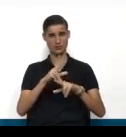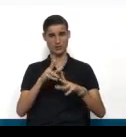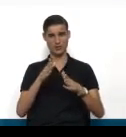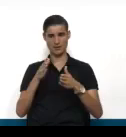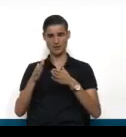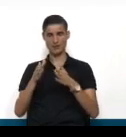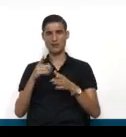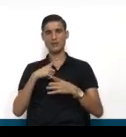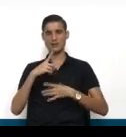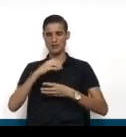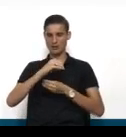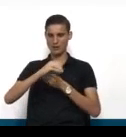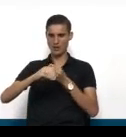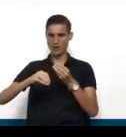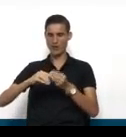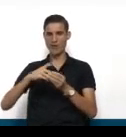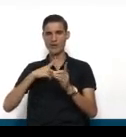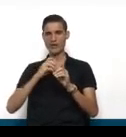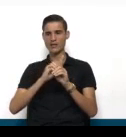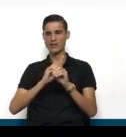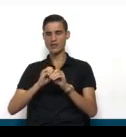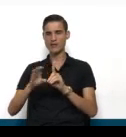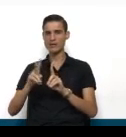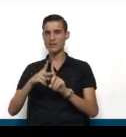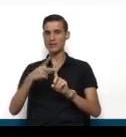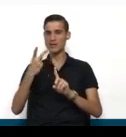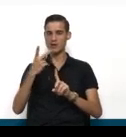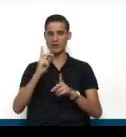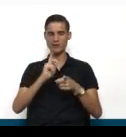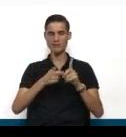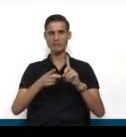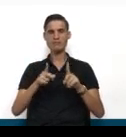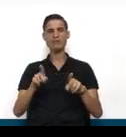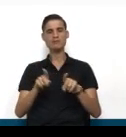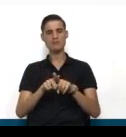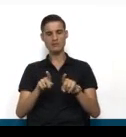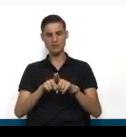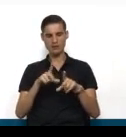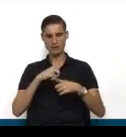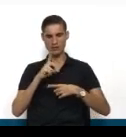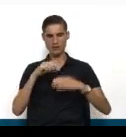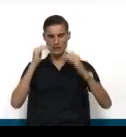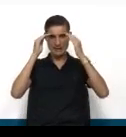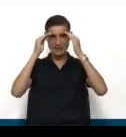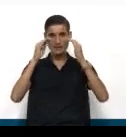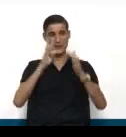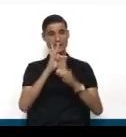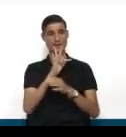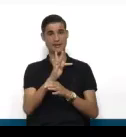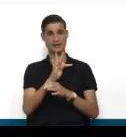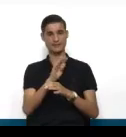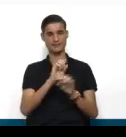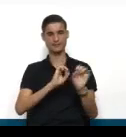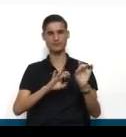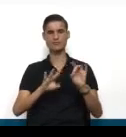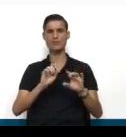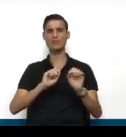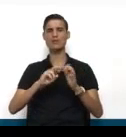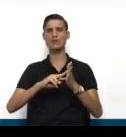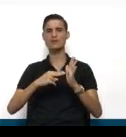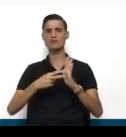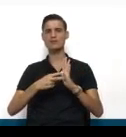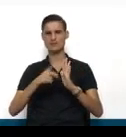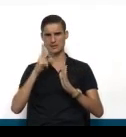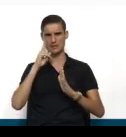parciais envolvem uma derivada de segunda ordem e também com respeito ao t. O que quer dizer isso?